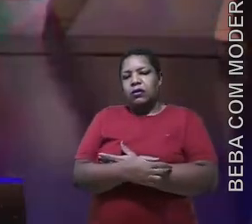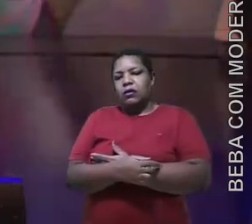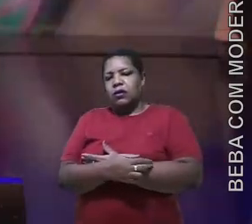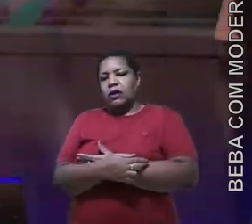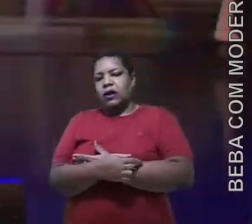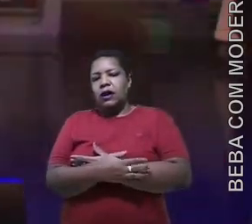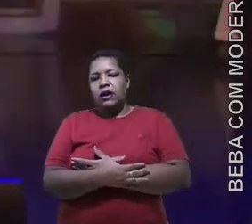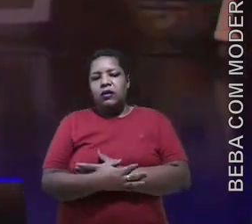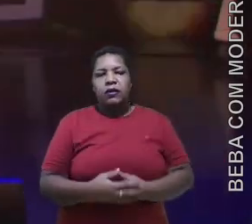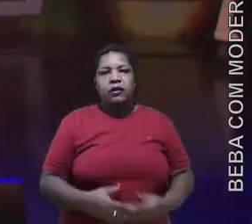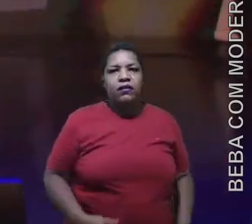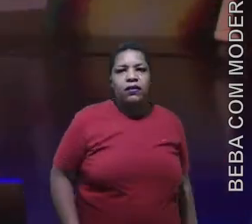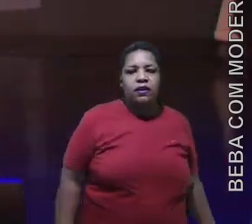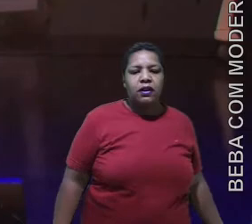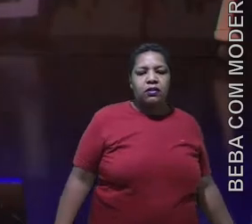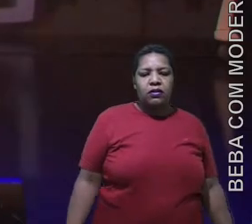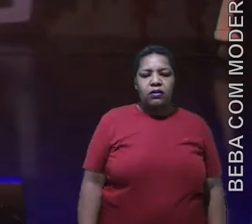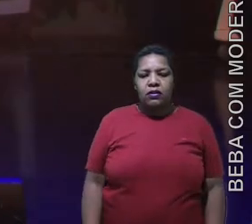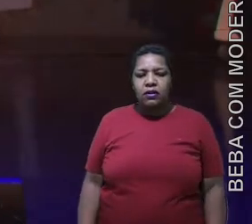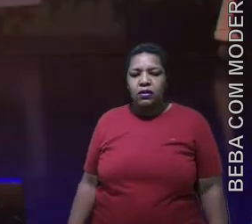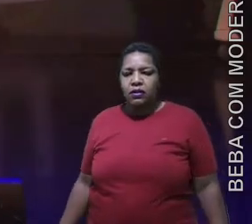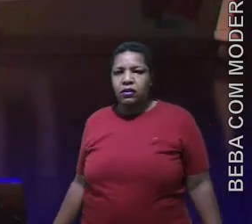E aí